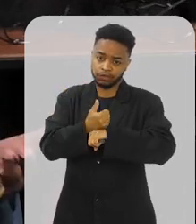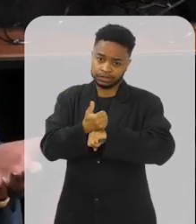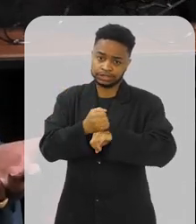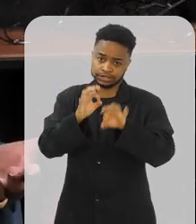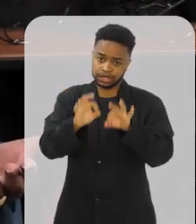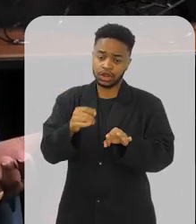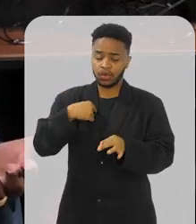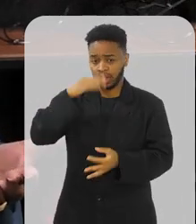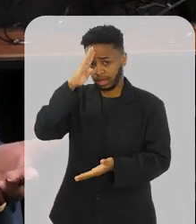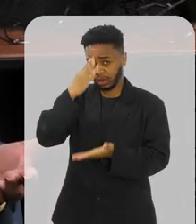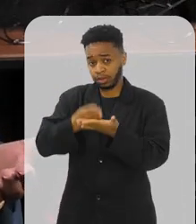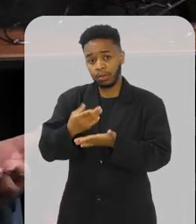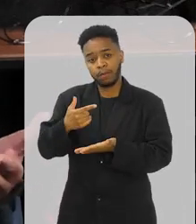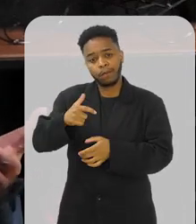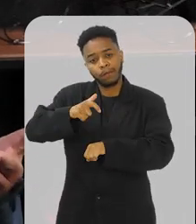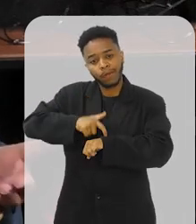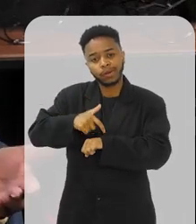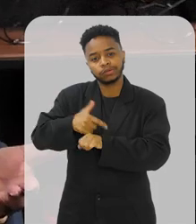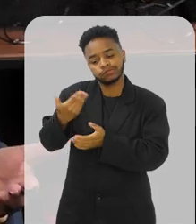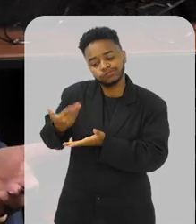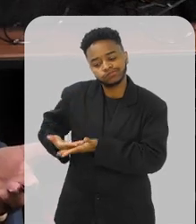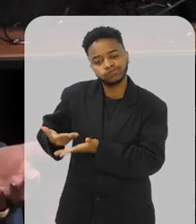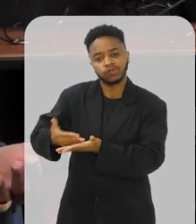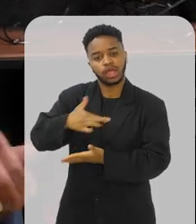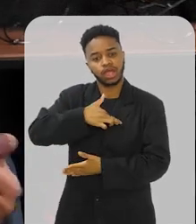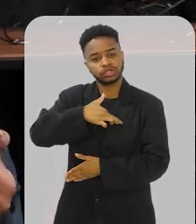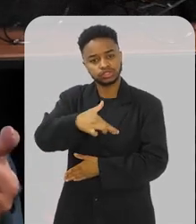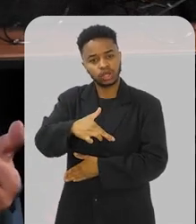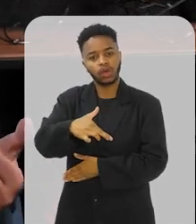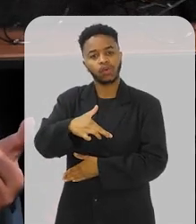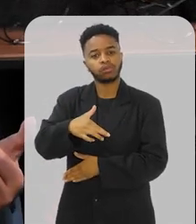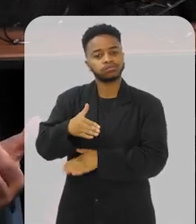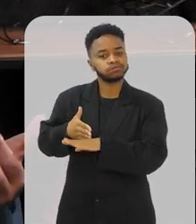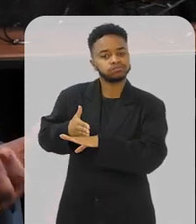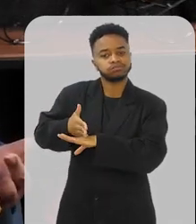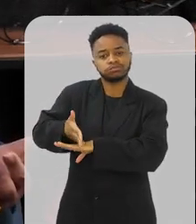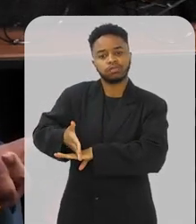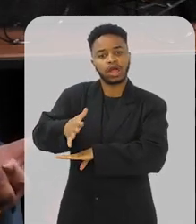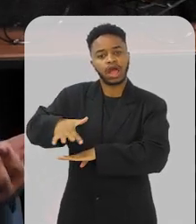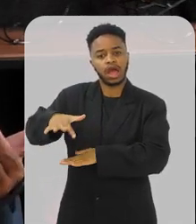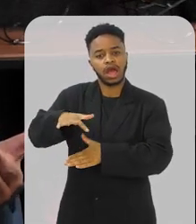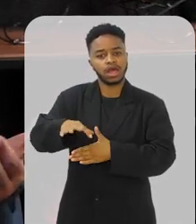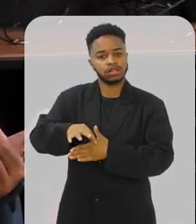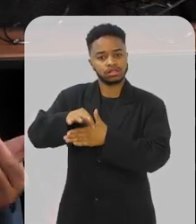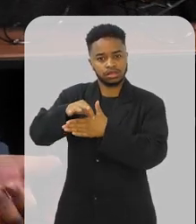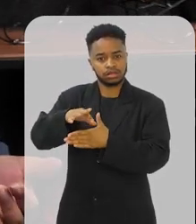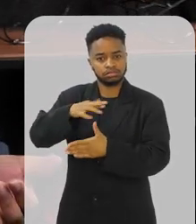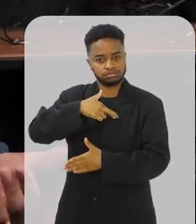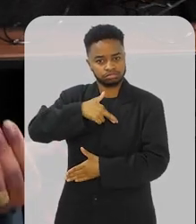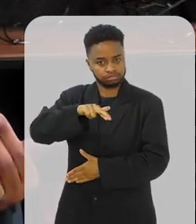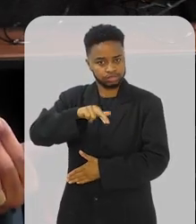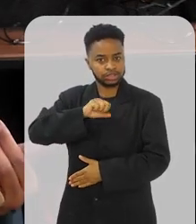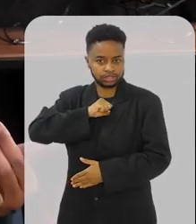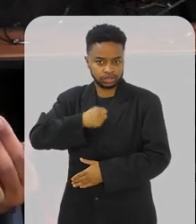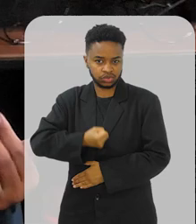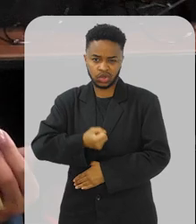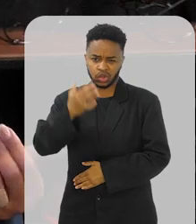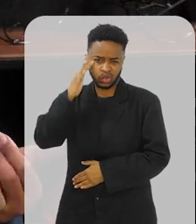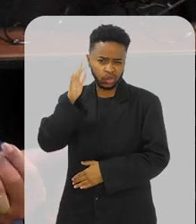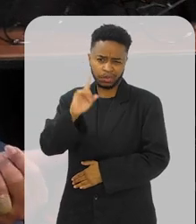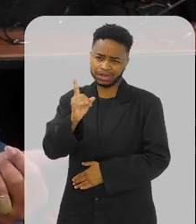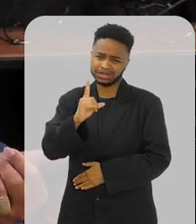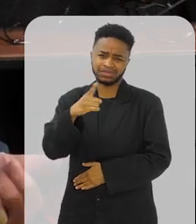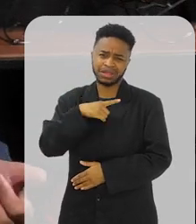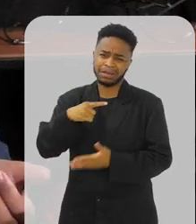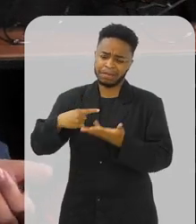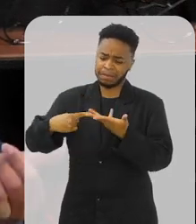se dedicou à religião e se tornou uma sacerdote, ela não imaginava que nós iríamos chegar aos problemas que nós